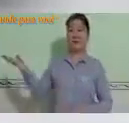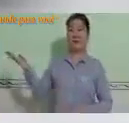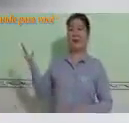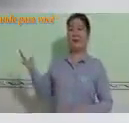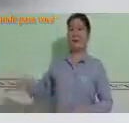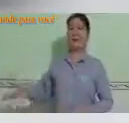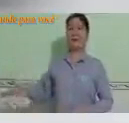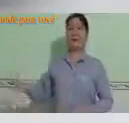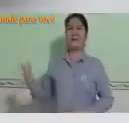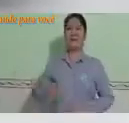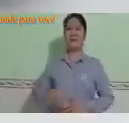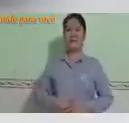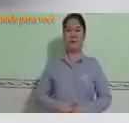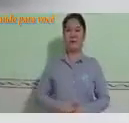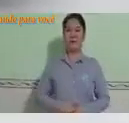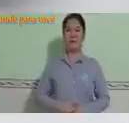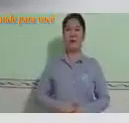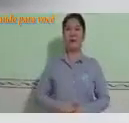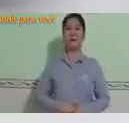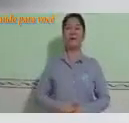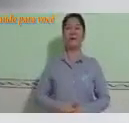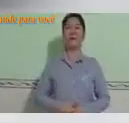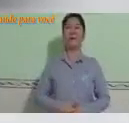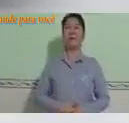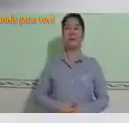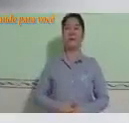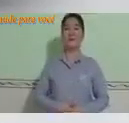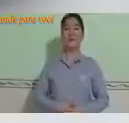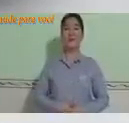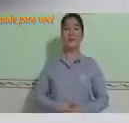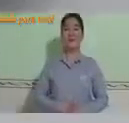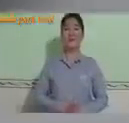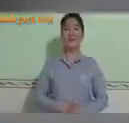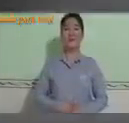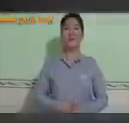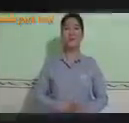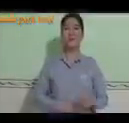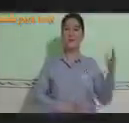aspirina, dipirona ou paracetamol para aliviar este sintoma.